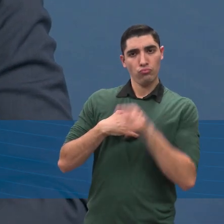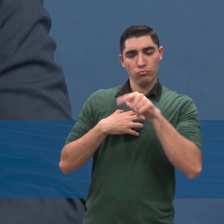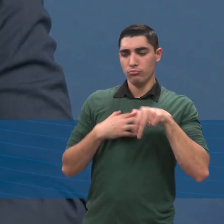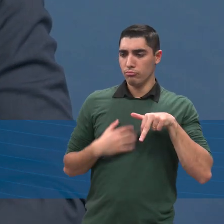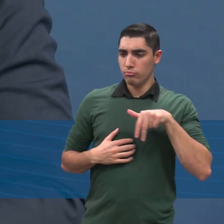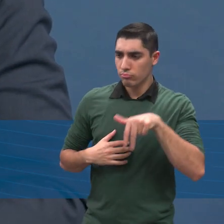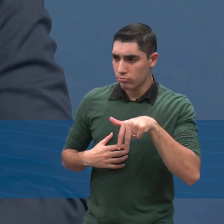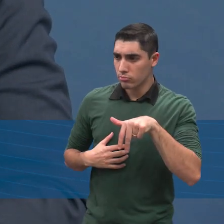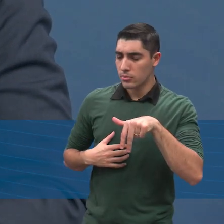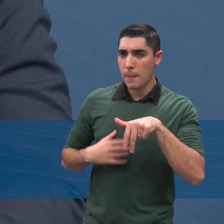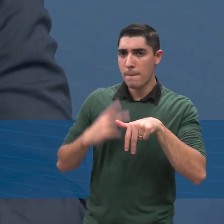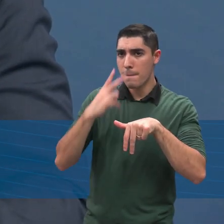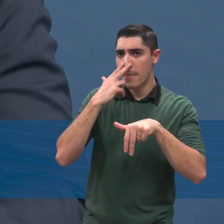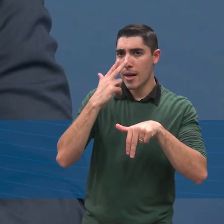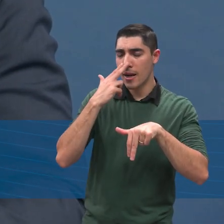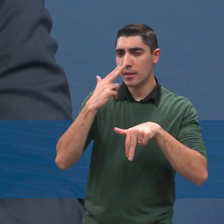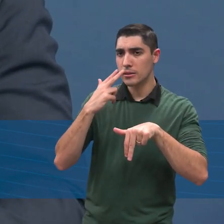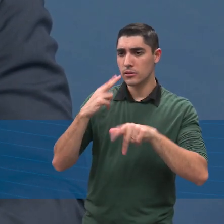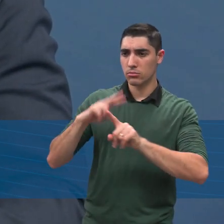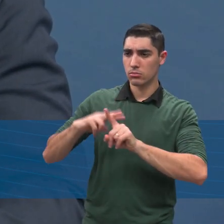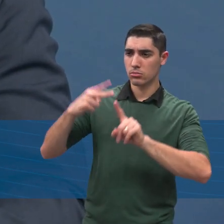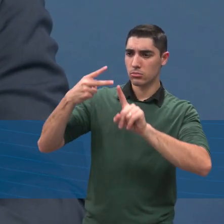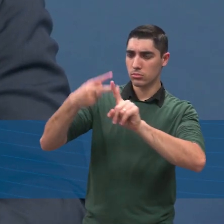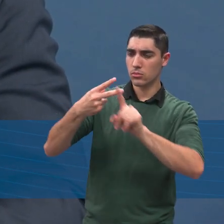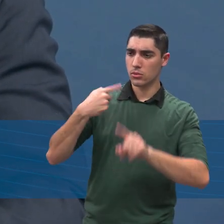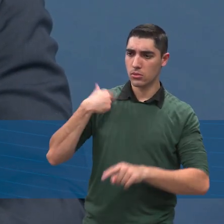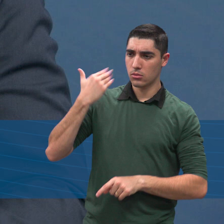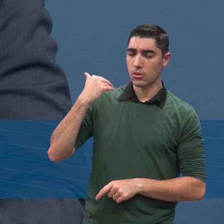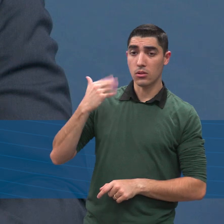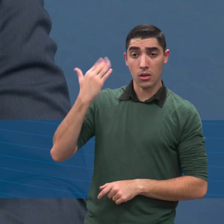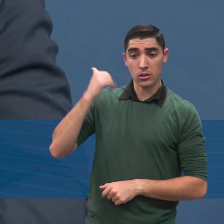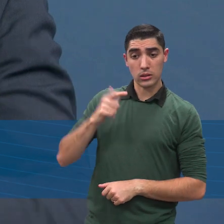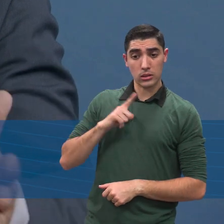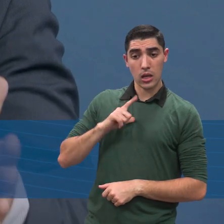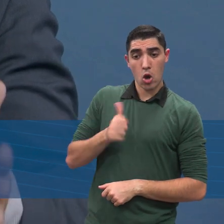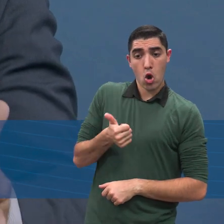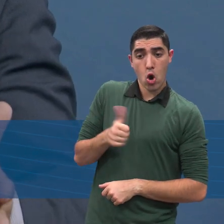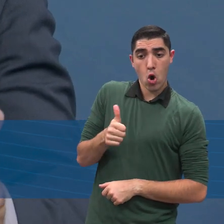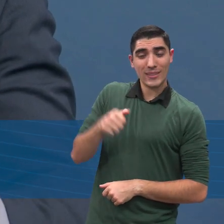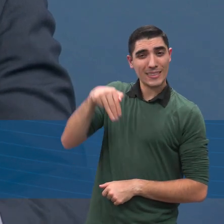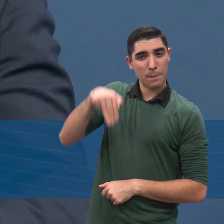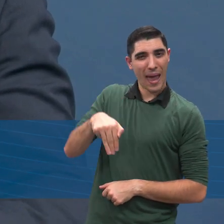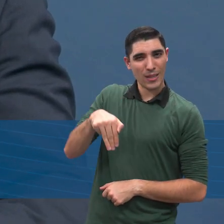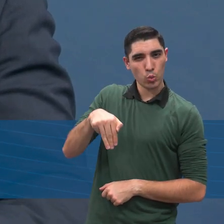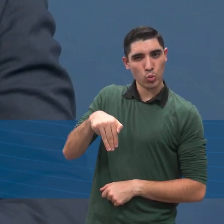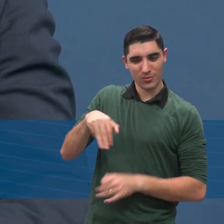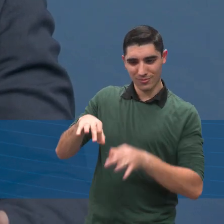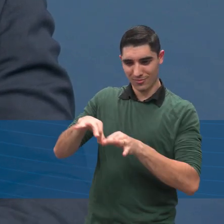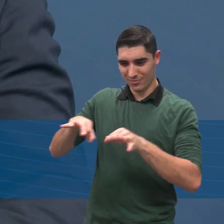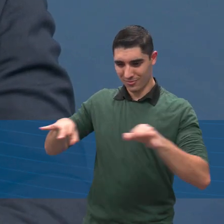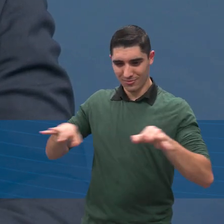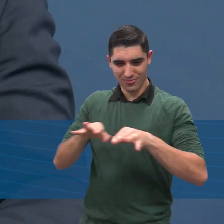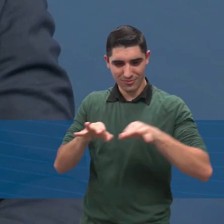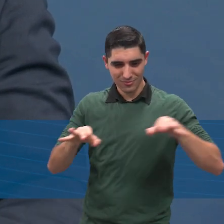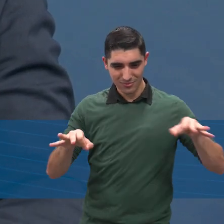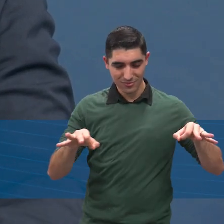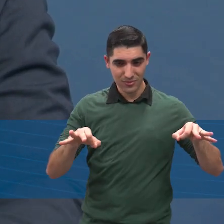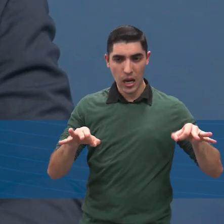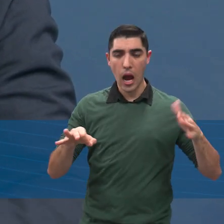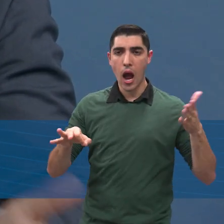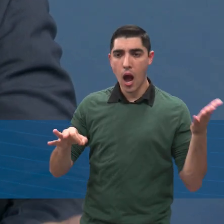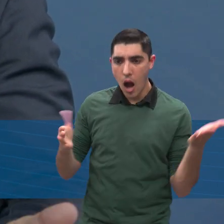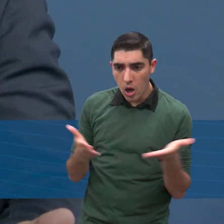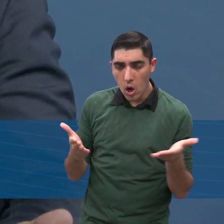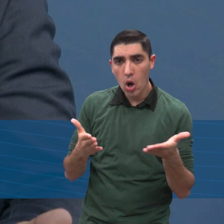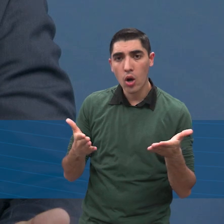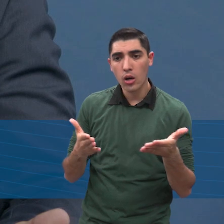ali, né, praticamente dobrou essa sensação de liberdade. Você tinha 11 metros, que é o arruamento, daí